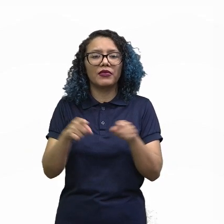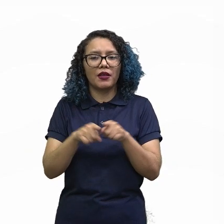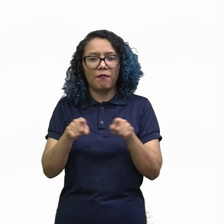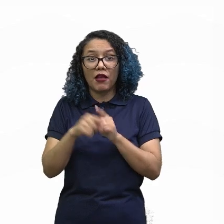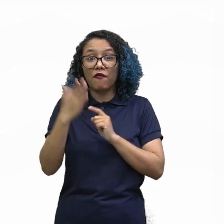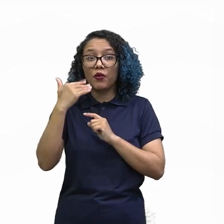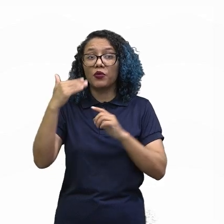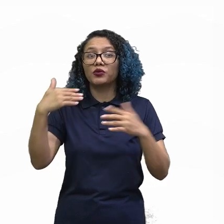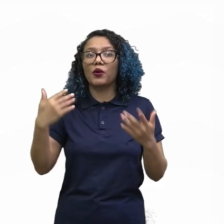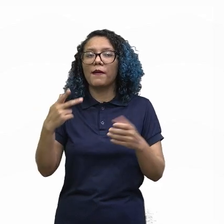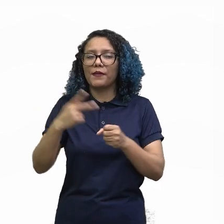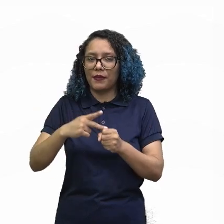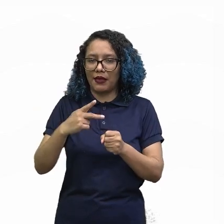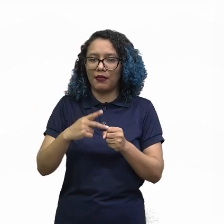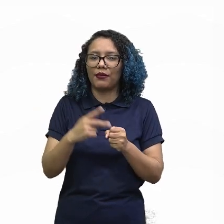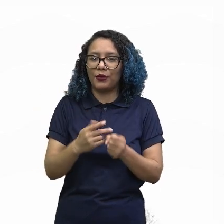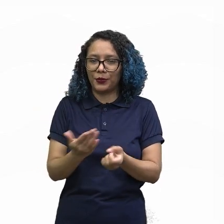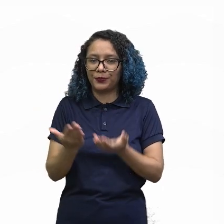que é o petróleo, né?